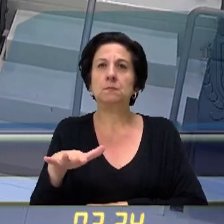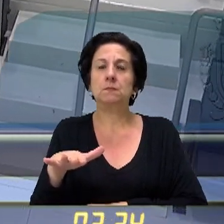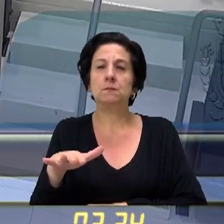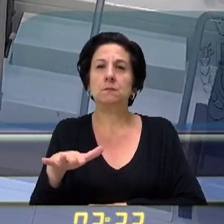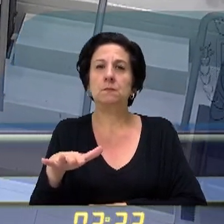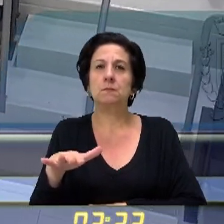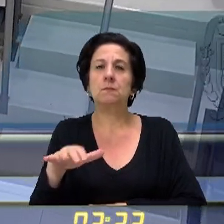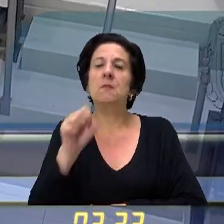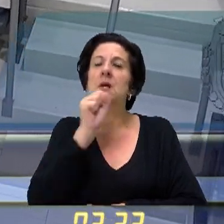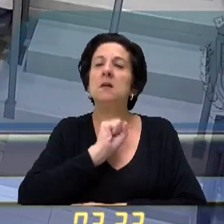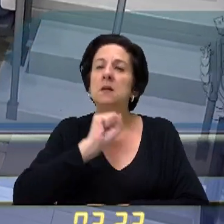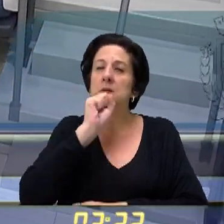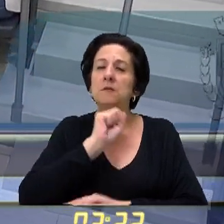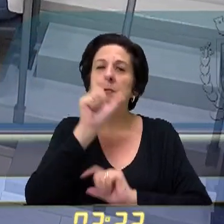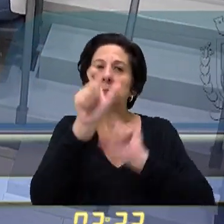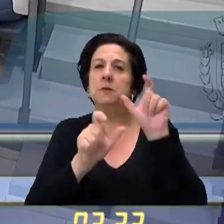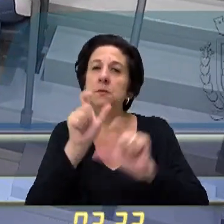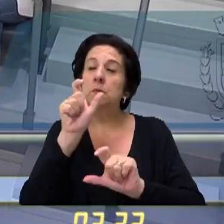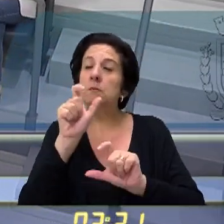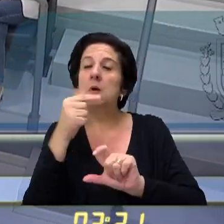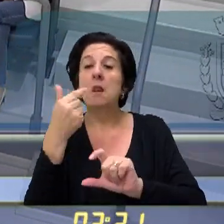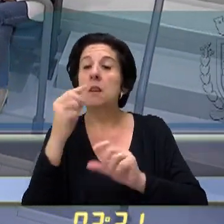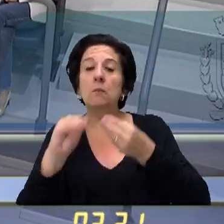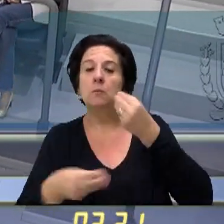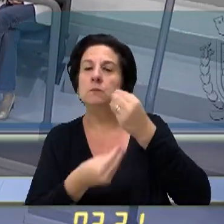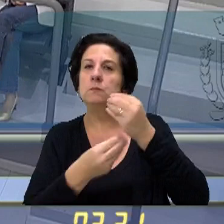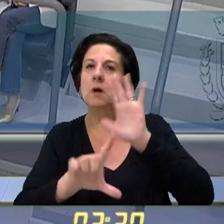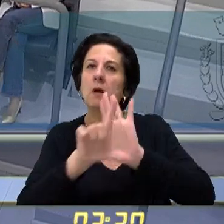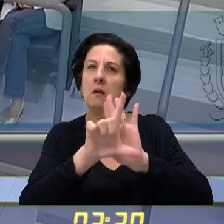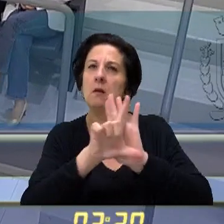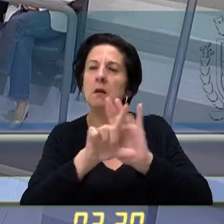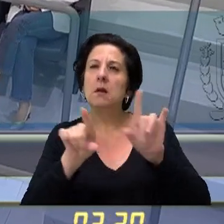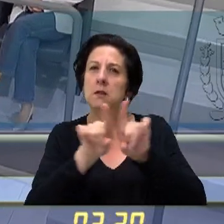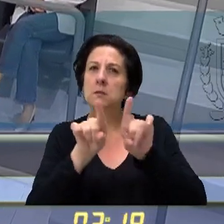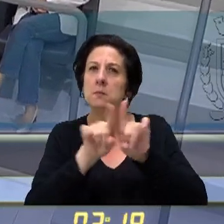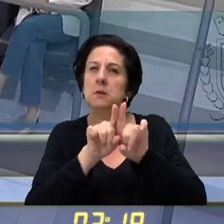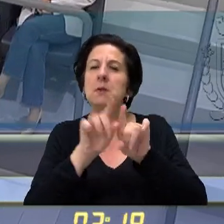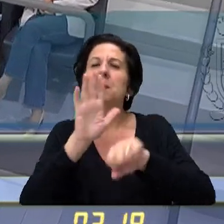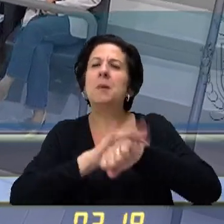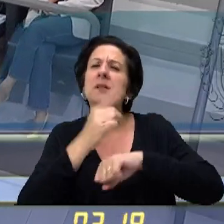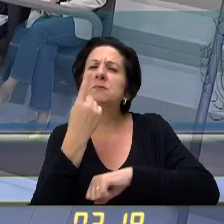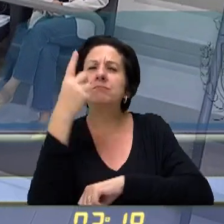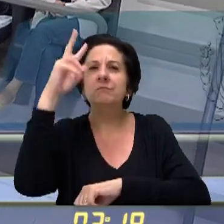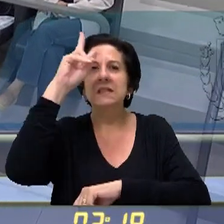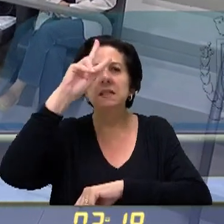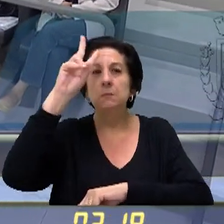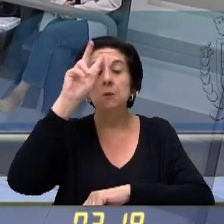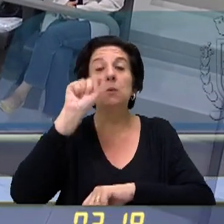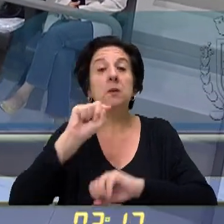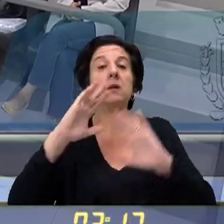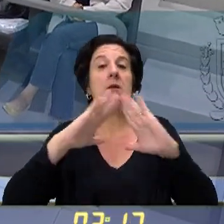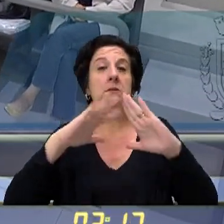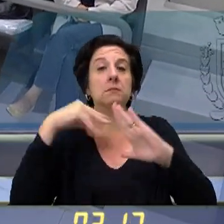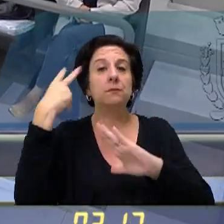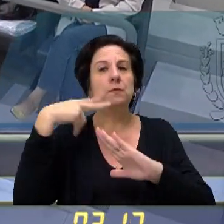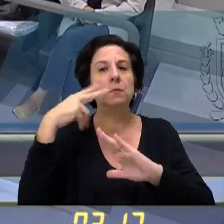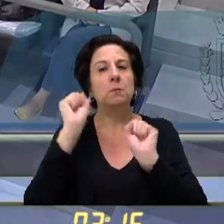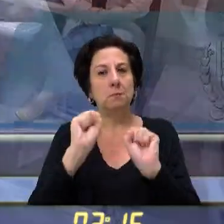e idosos, que não constava na lei e tem outra gama, entende? Mais um lembrete, porque é o que essa Câmara pode fazer.